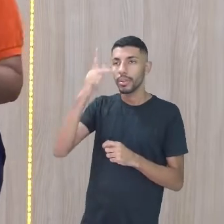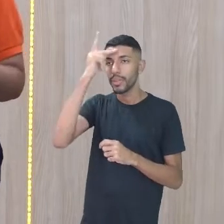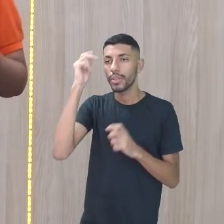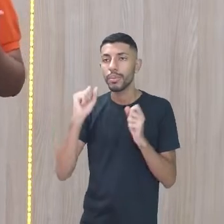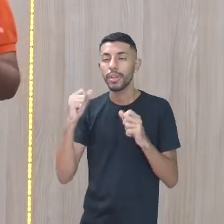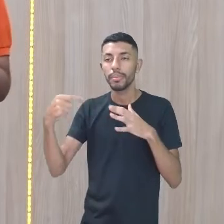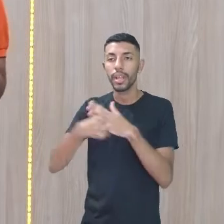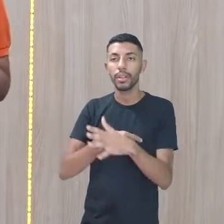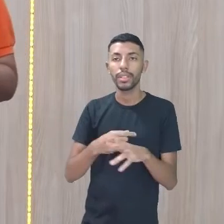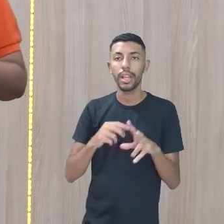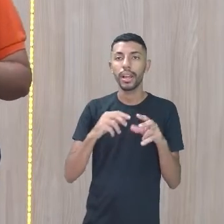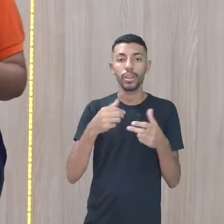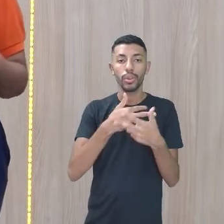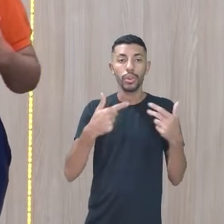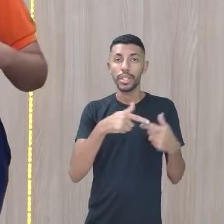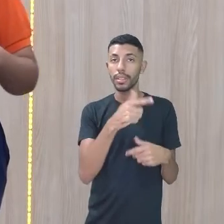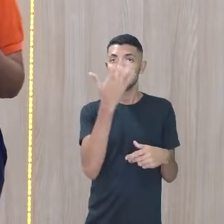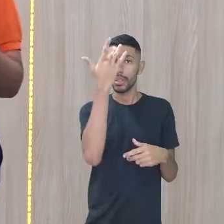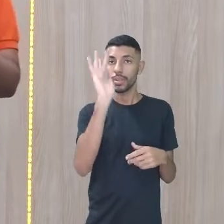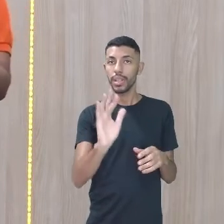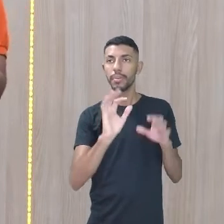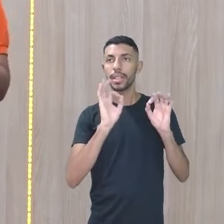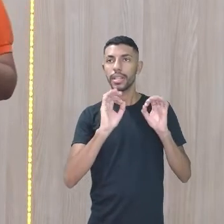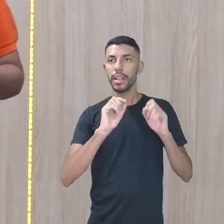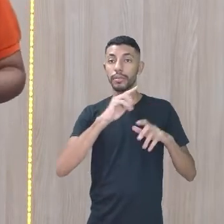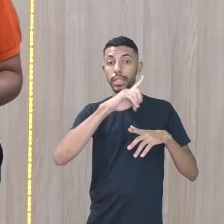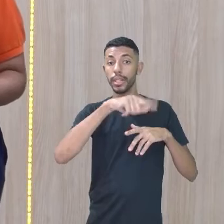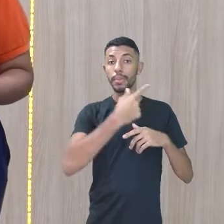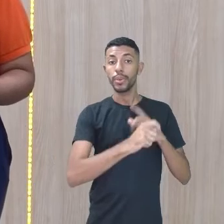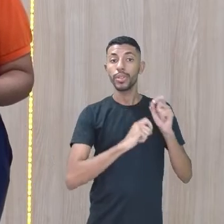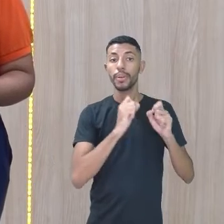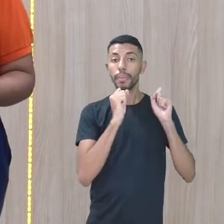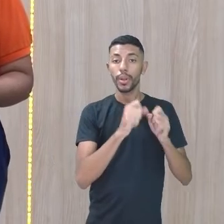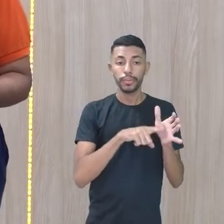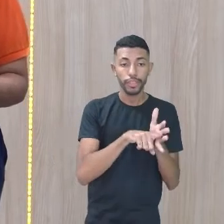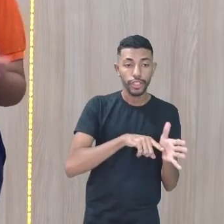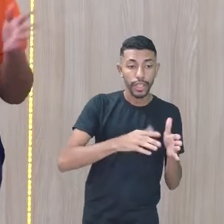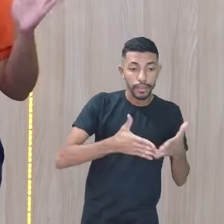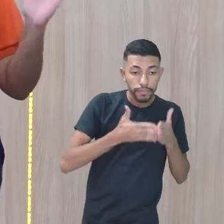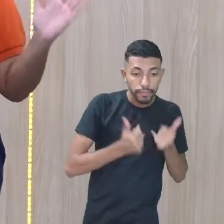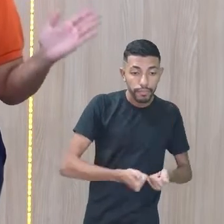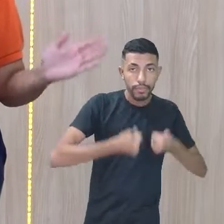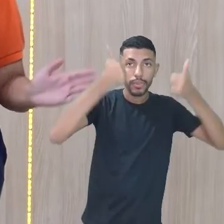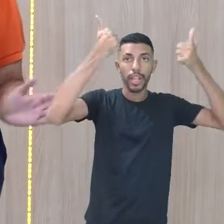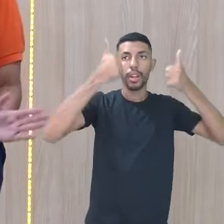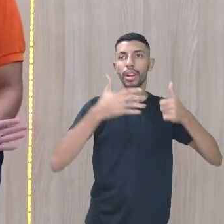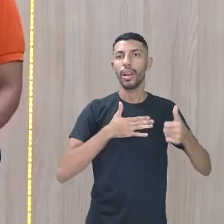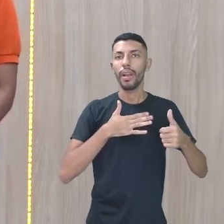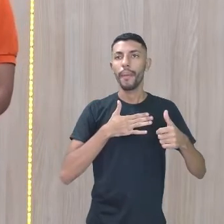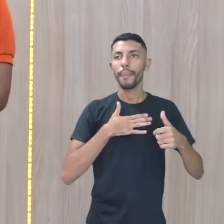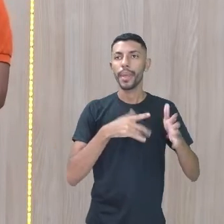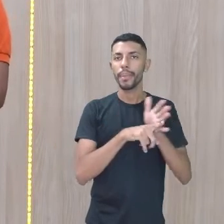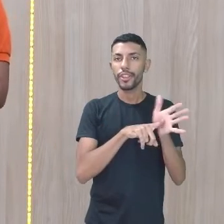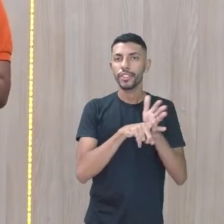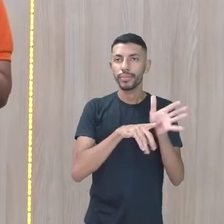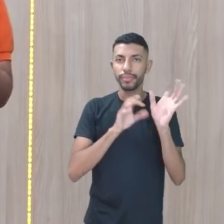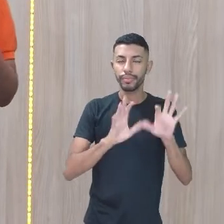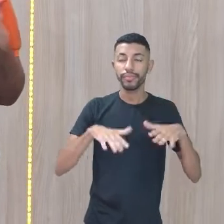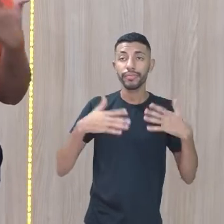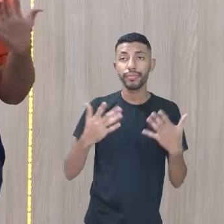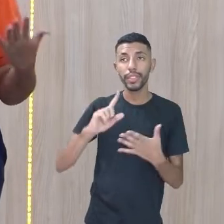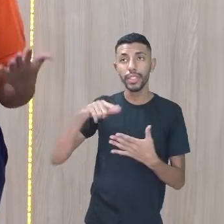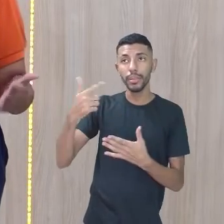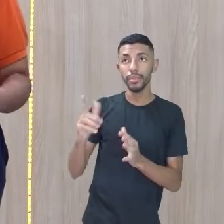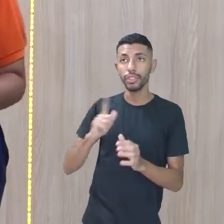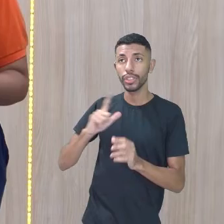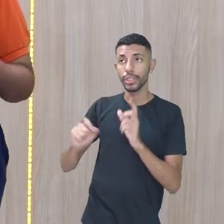de repente abrilhantar, ou seja, tornar mais rico o meu trabalho, tá certo? E por último, depois que as perguntas são respondidas, eu tenho a